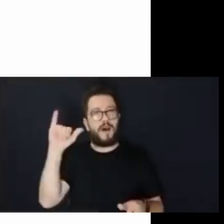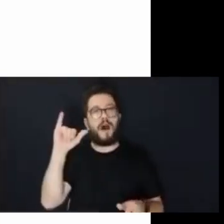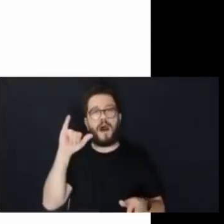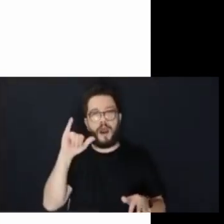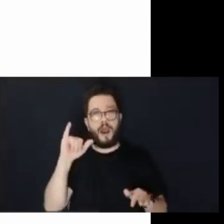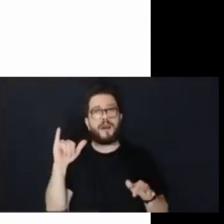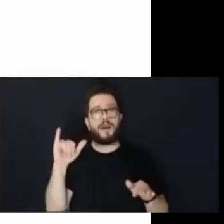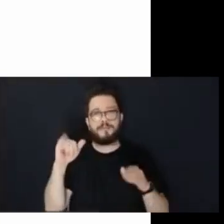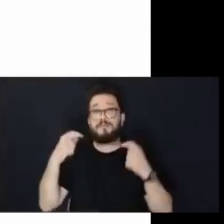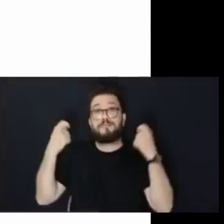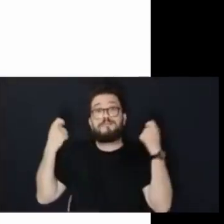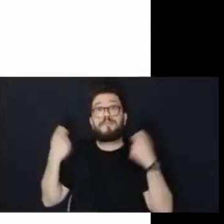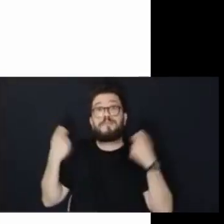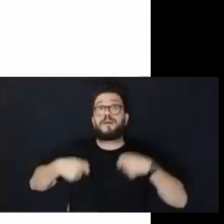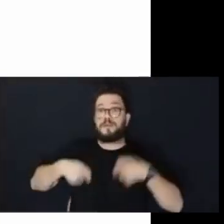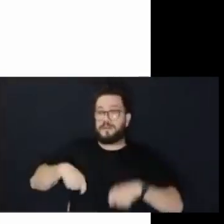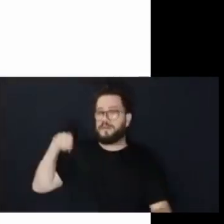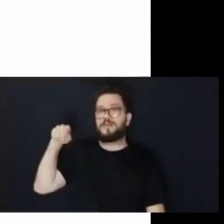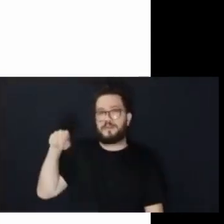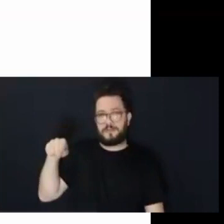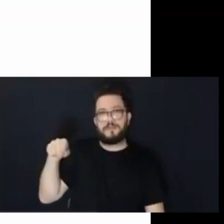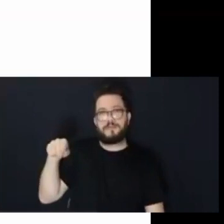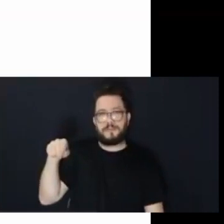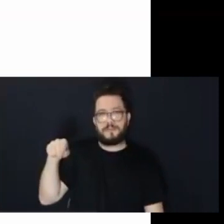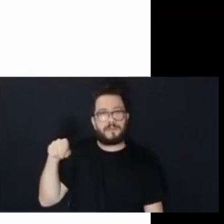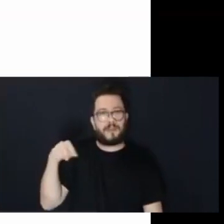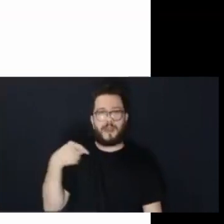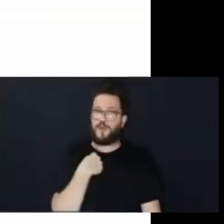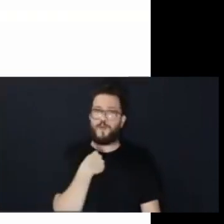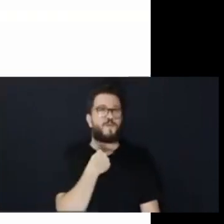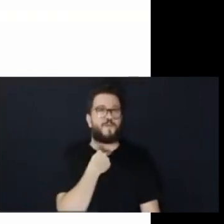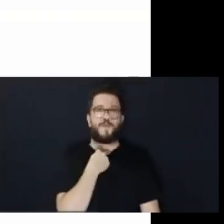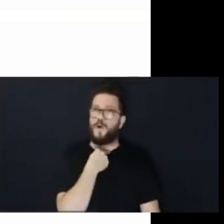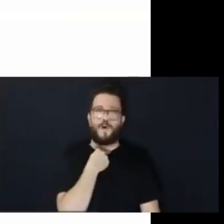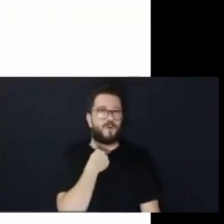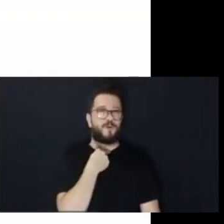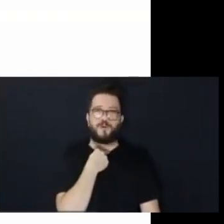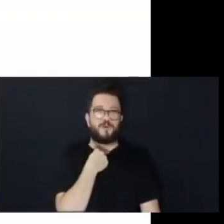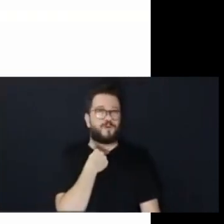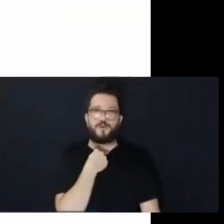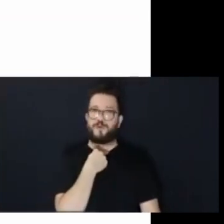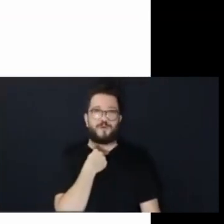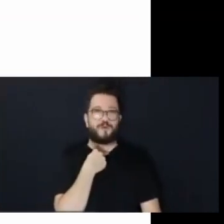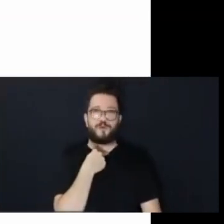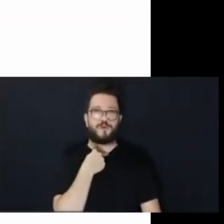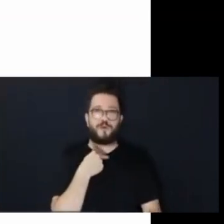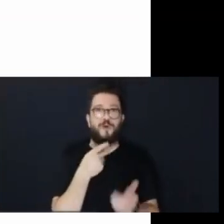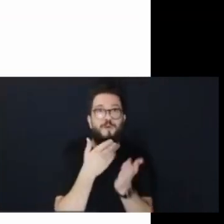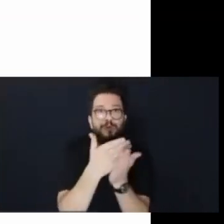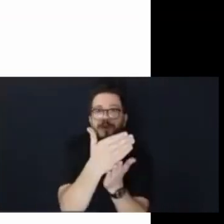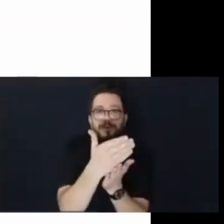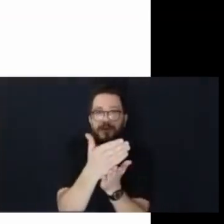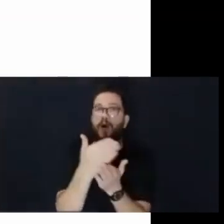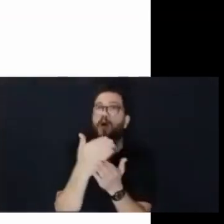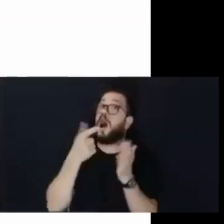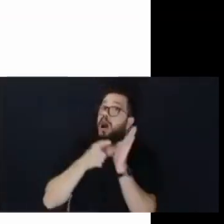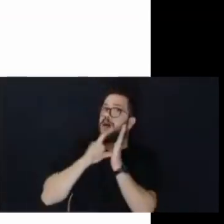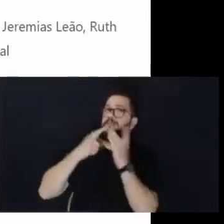extremamente necessárias. Então, eu não poderia começar antes de falar isso. Bom,